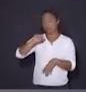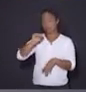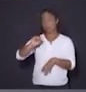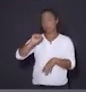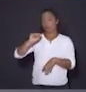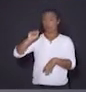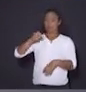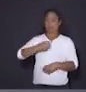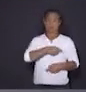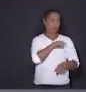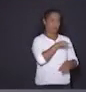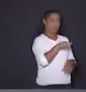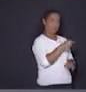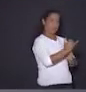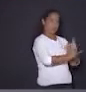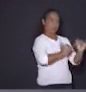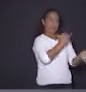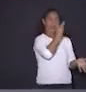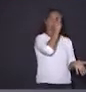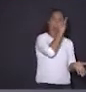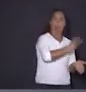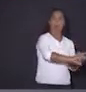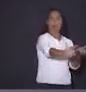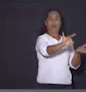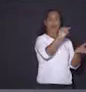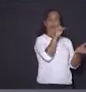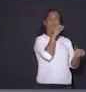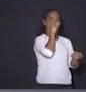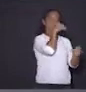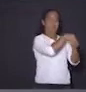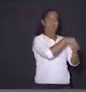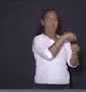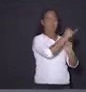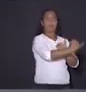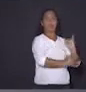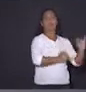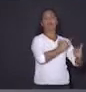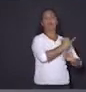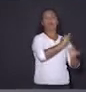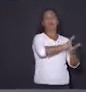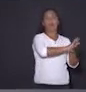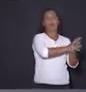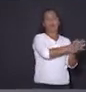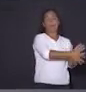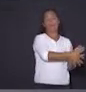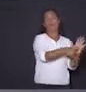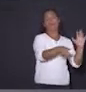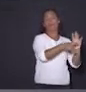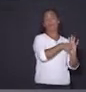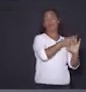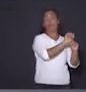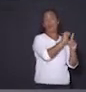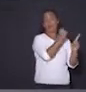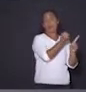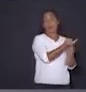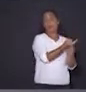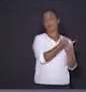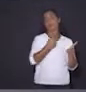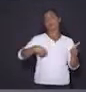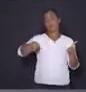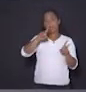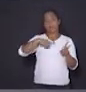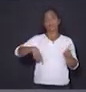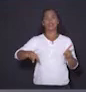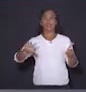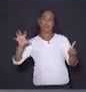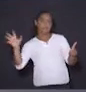discursos de ódio na internet relação com aquilo que é infelizmente o preconceito que existe na sociedade ea gente consegue combater esse